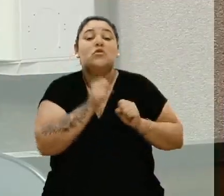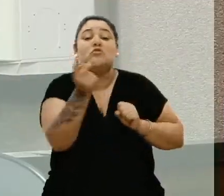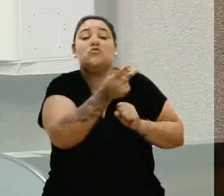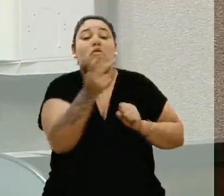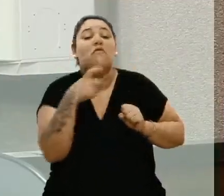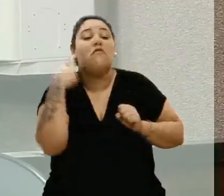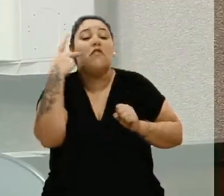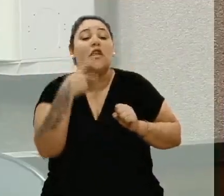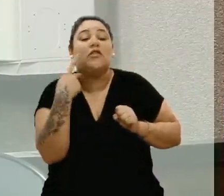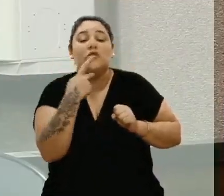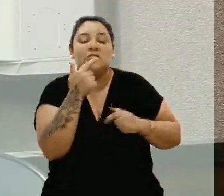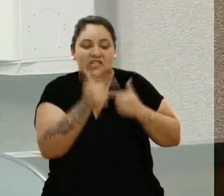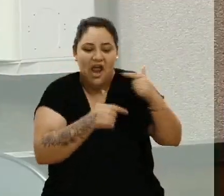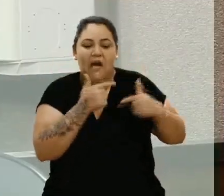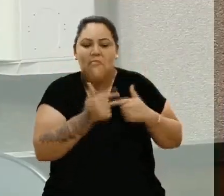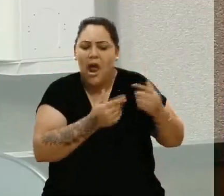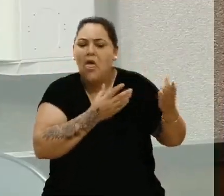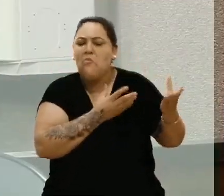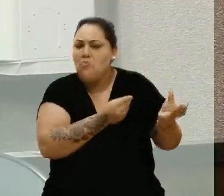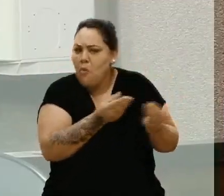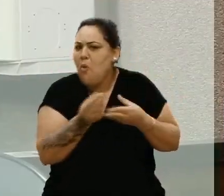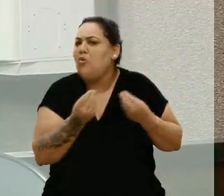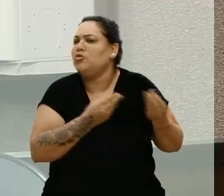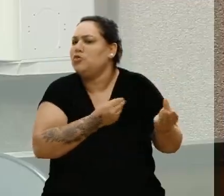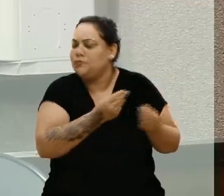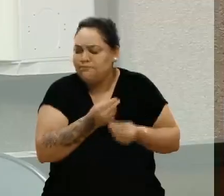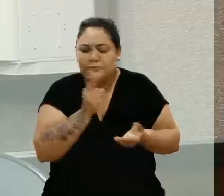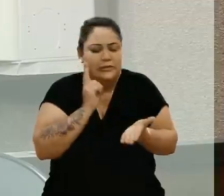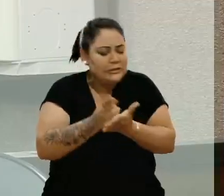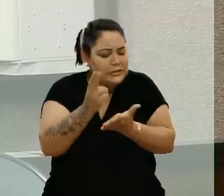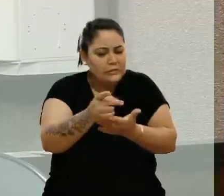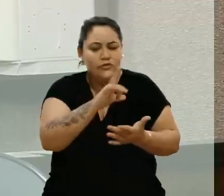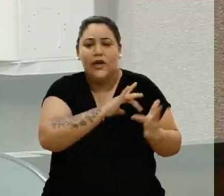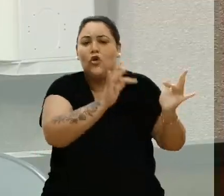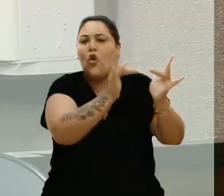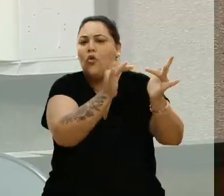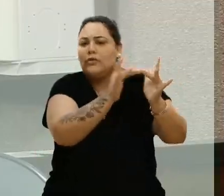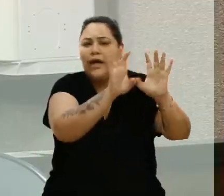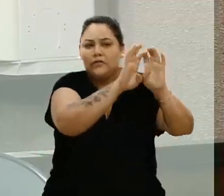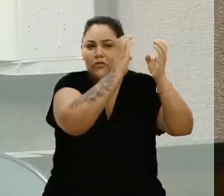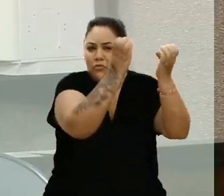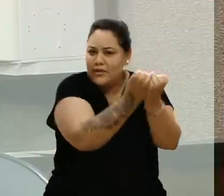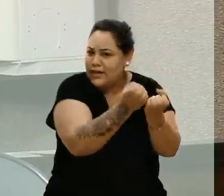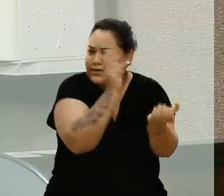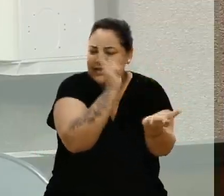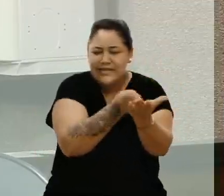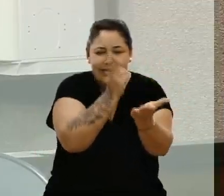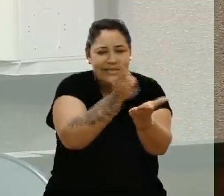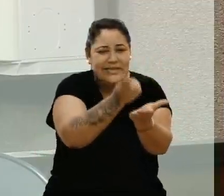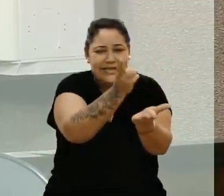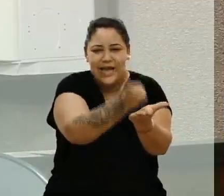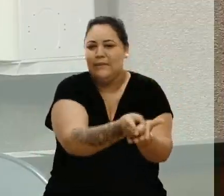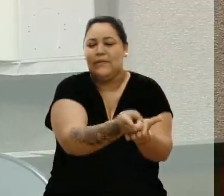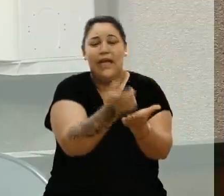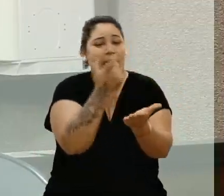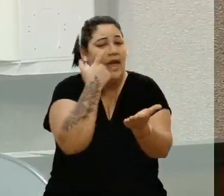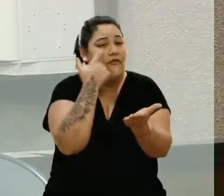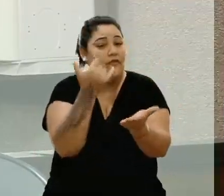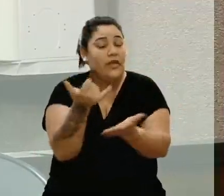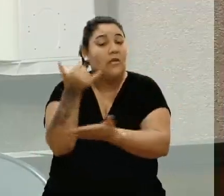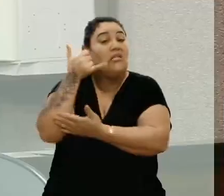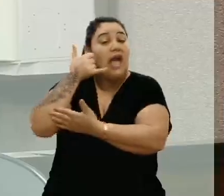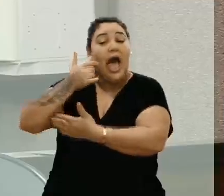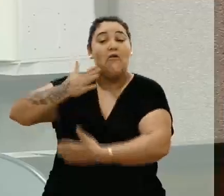lá na ponta, lá na comunidade, inclusive diversas vezes. Me ligaram